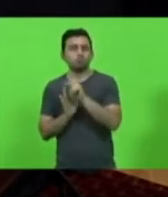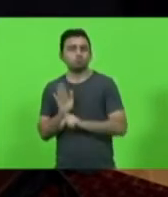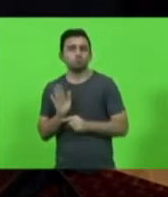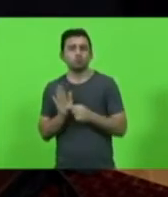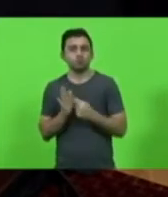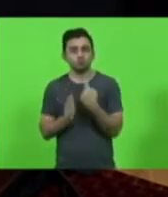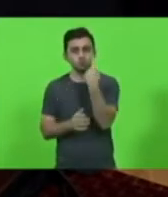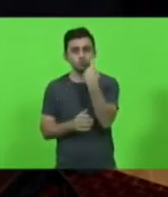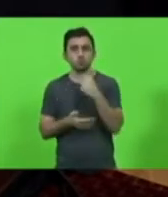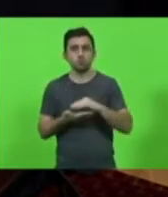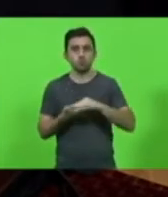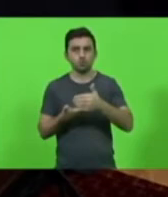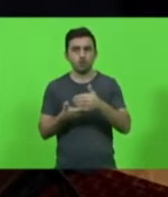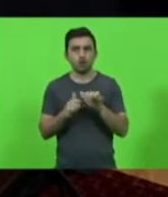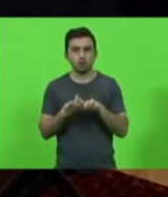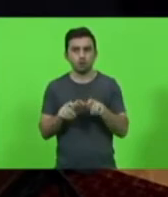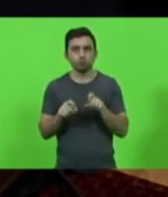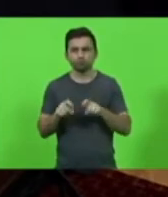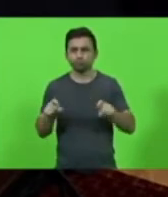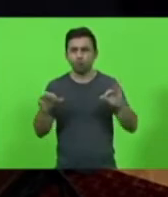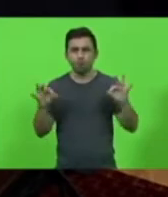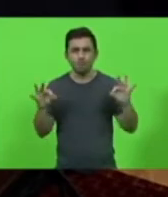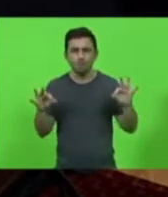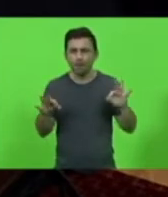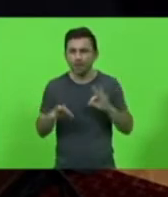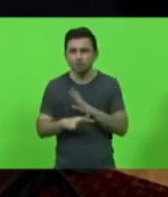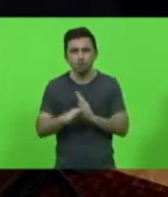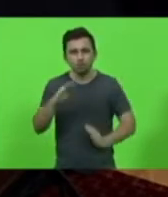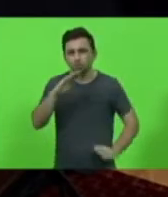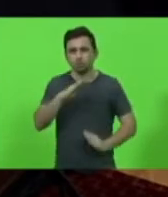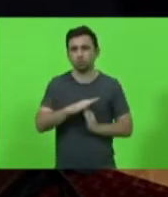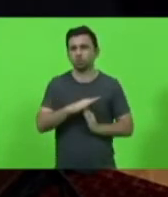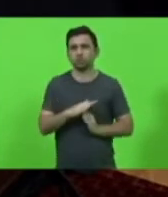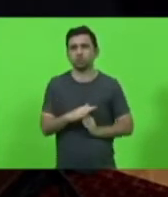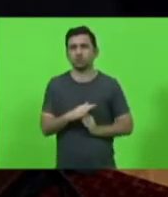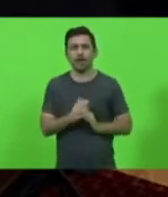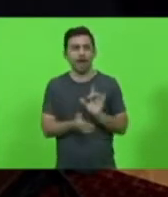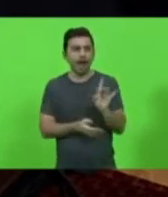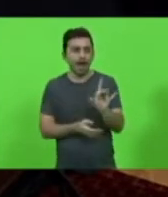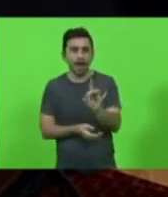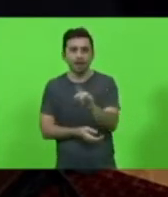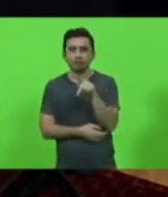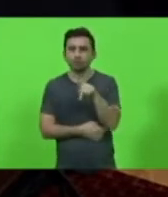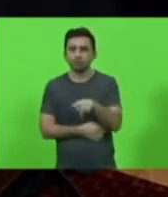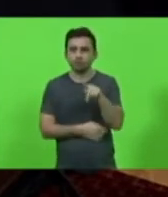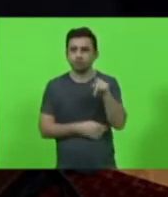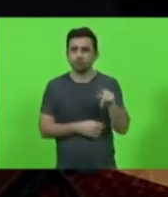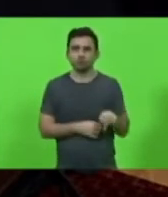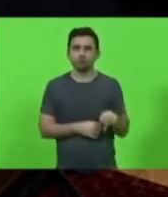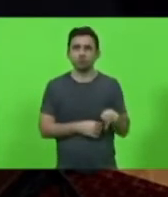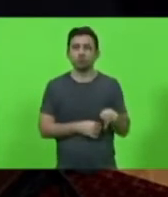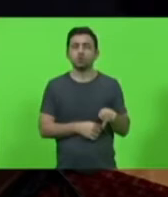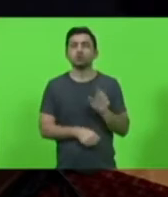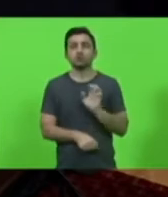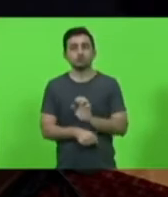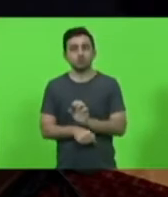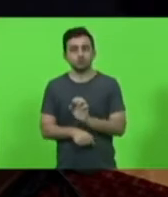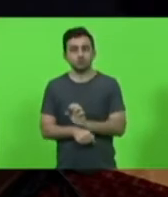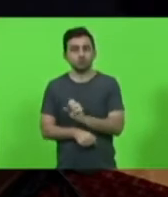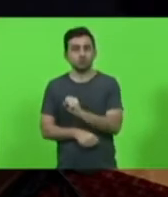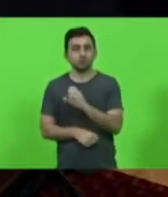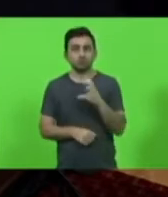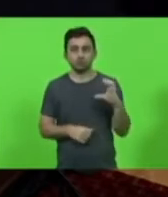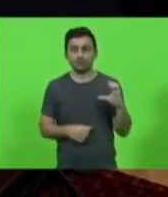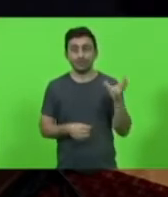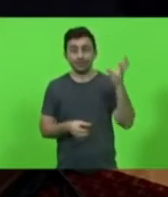um computador completo de última geração para cada professor do Estado em